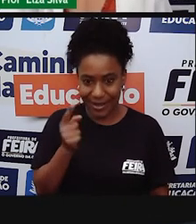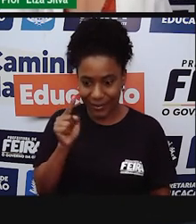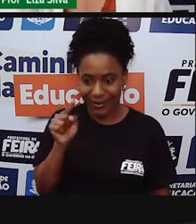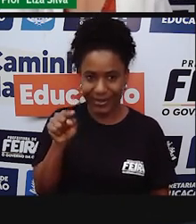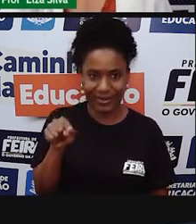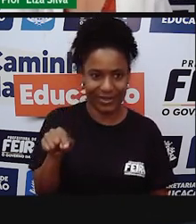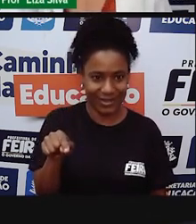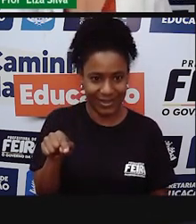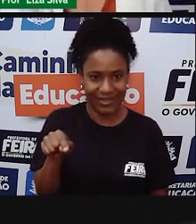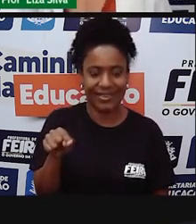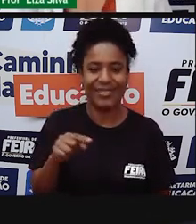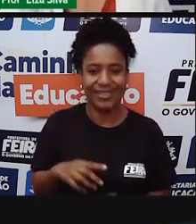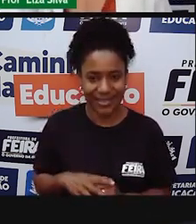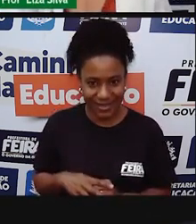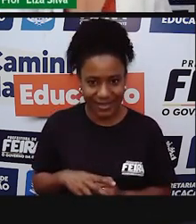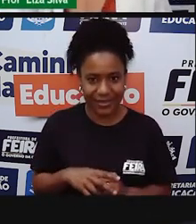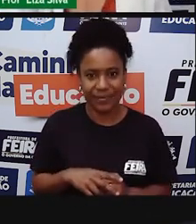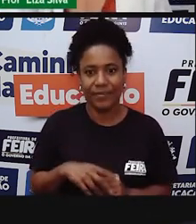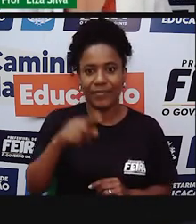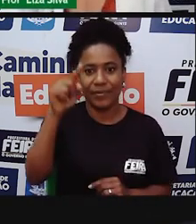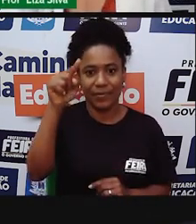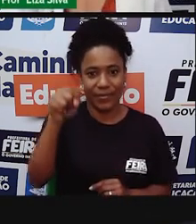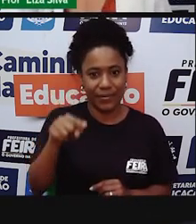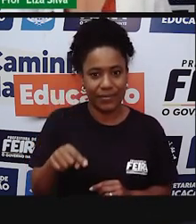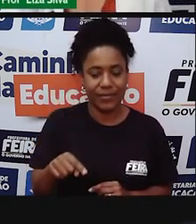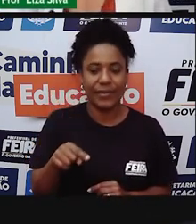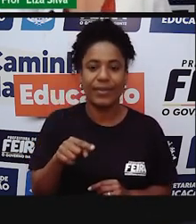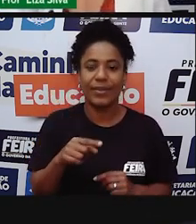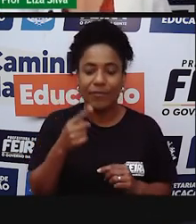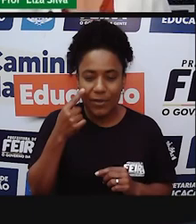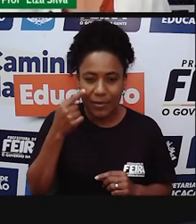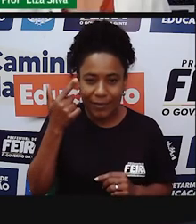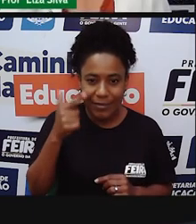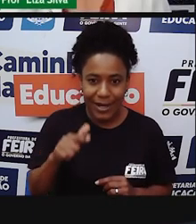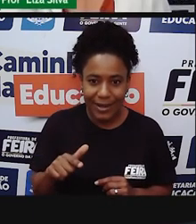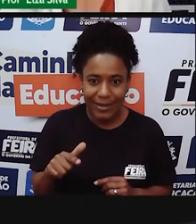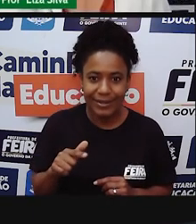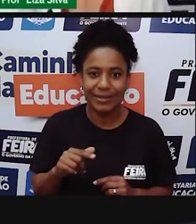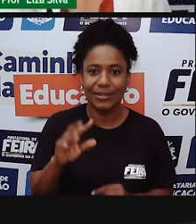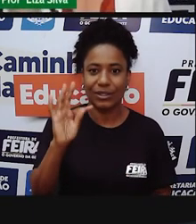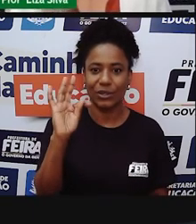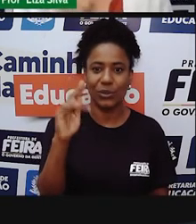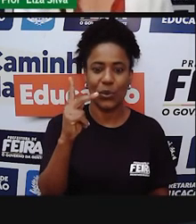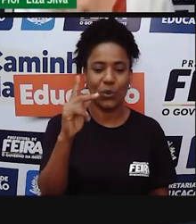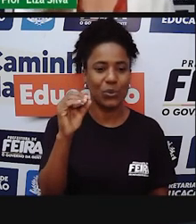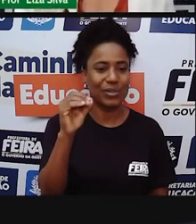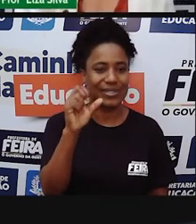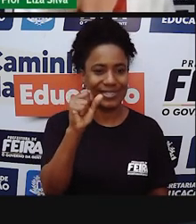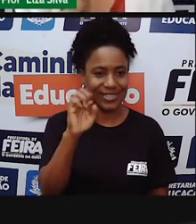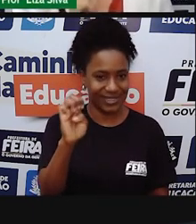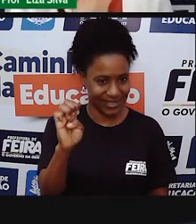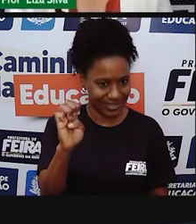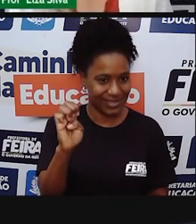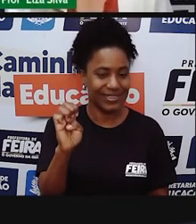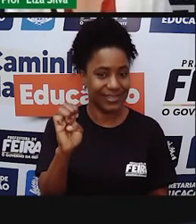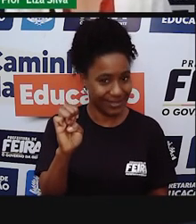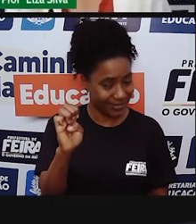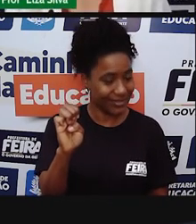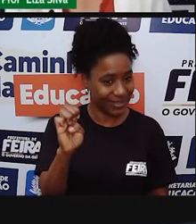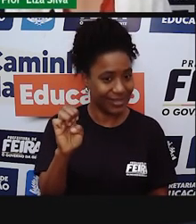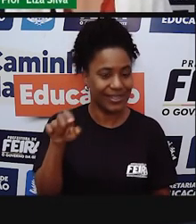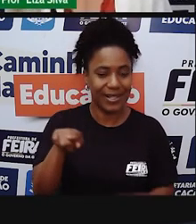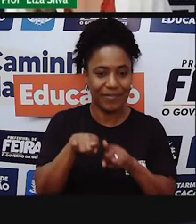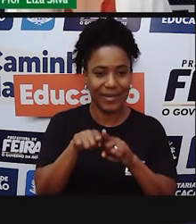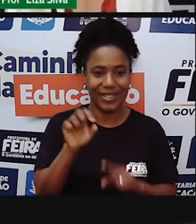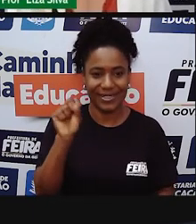Nos próximos exemplos, nós temos aqui those, também é um pronome demonstrativo do